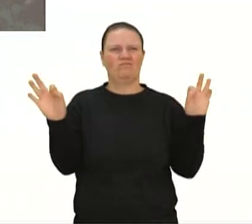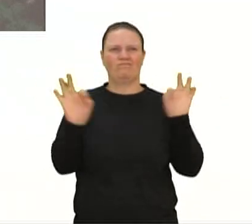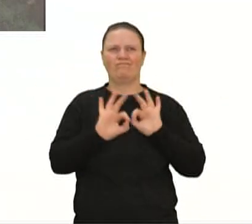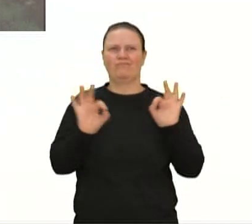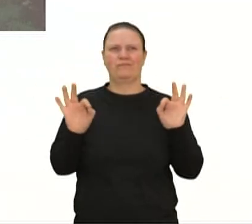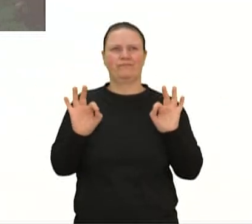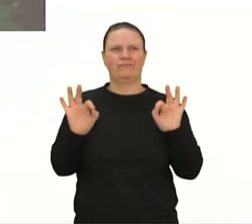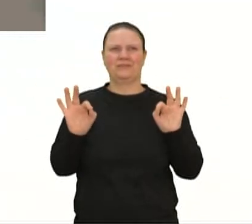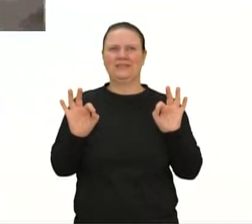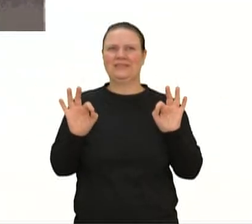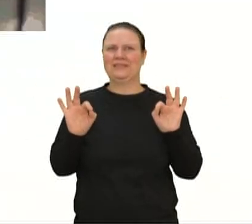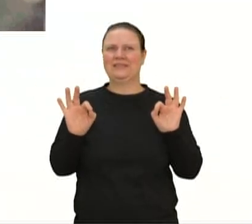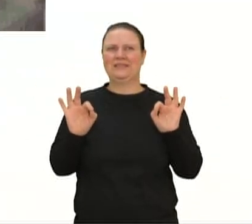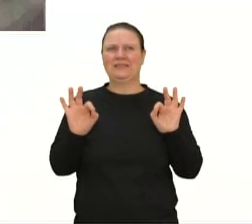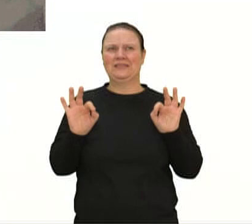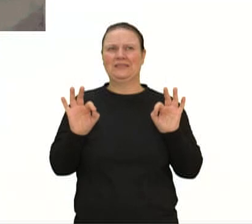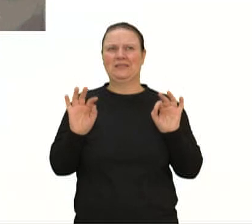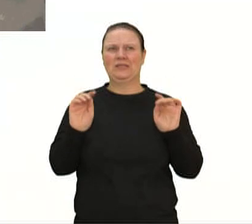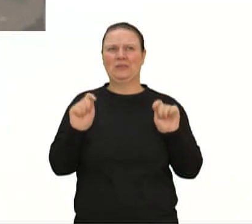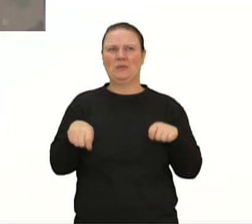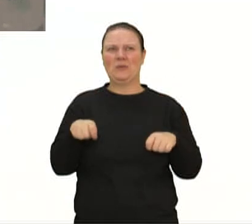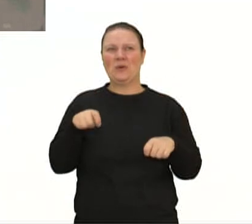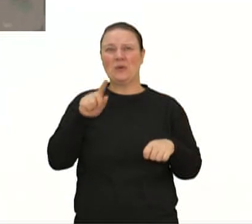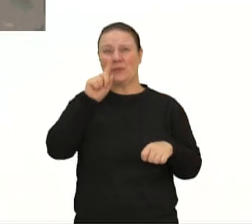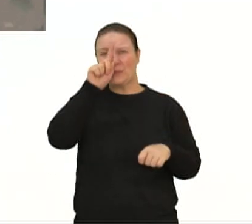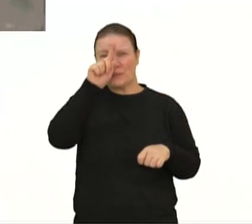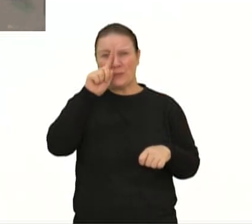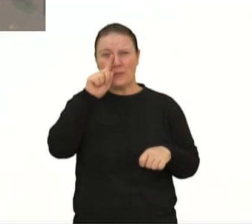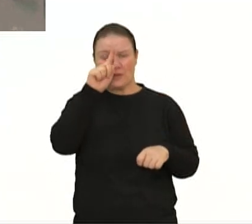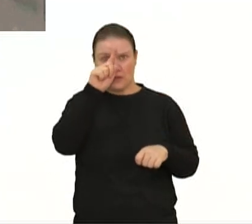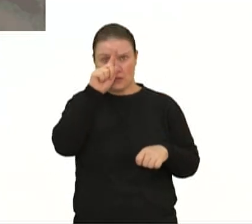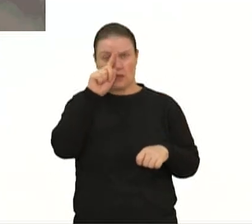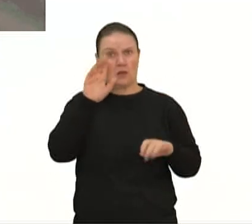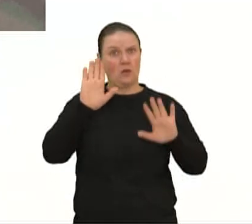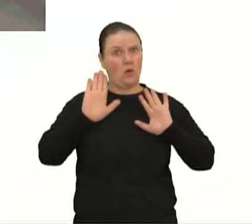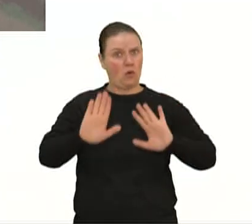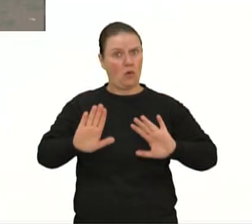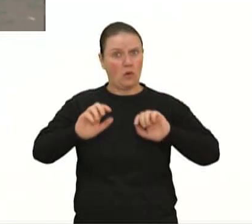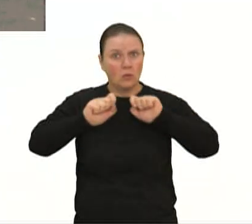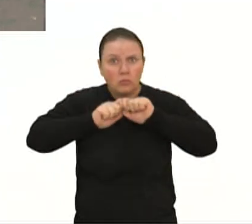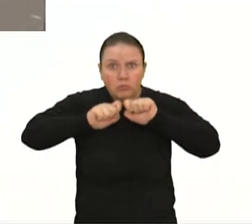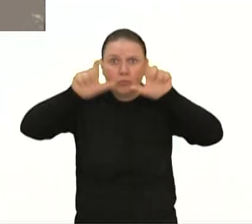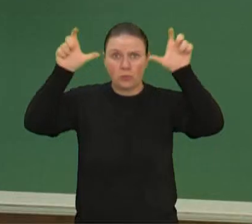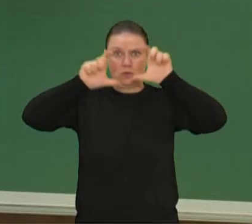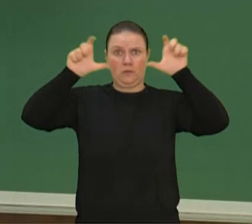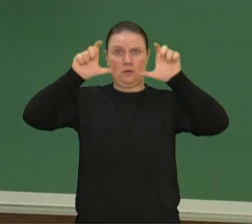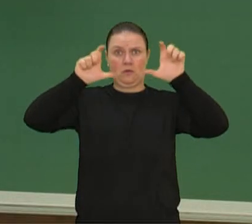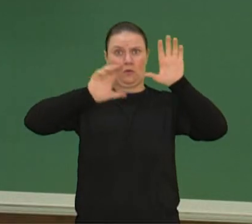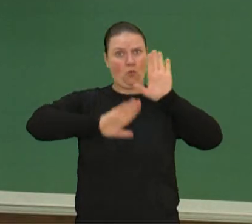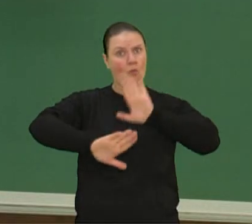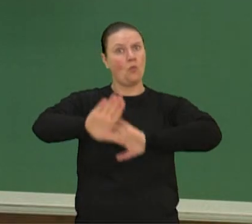adequado e aí ele vai acabar se machucando. Então, o alerta, realmente, toma muito cuidado.